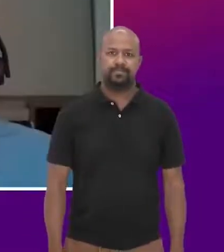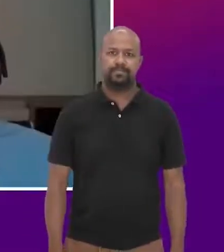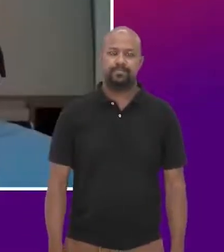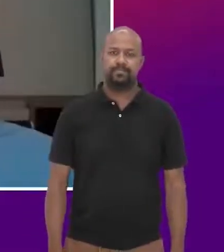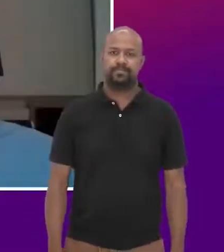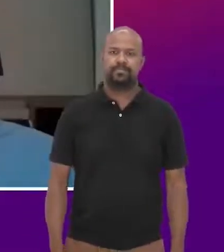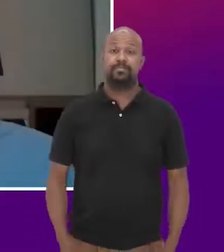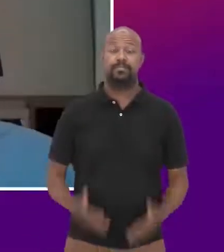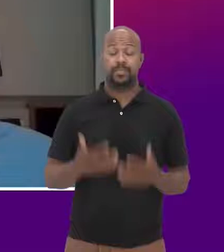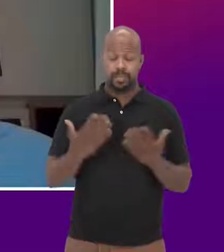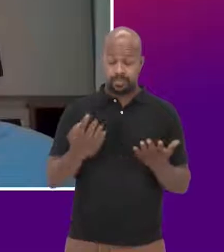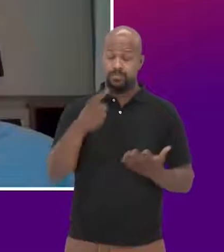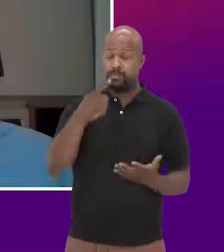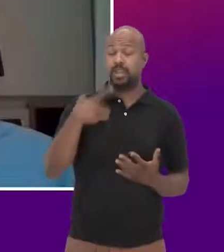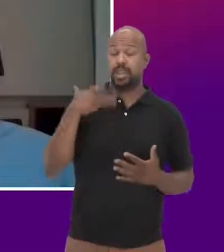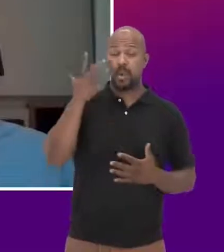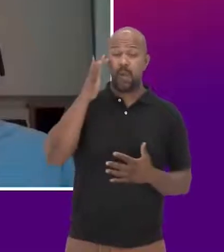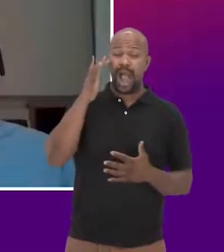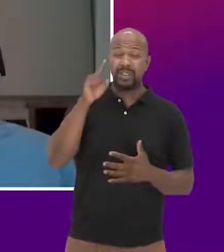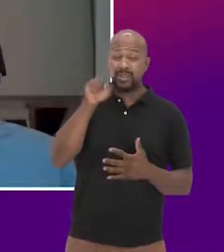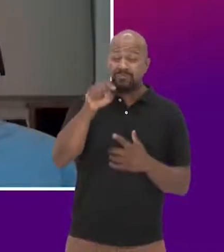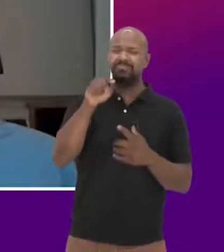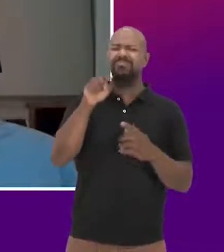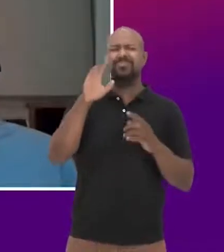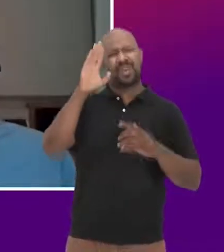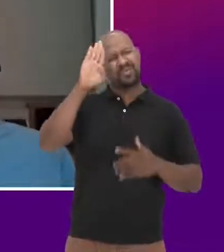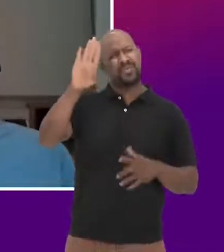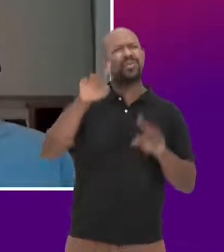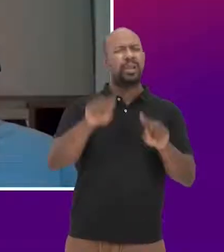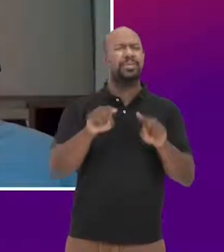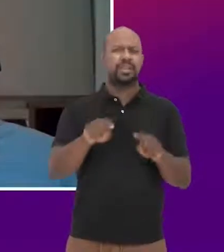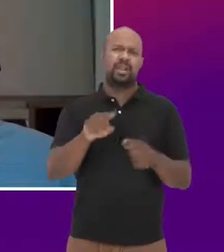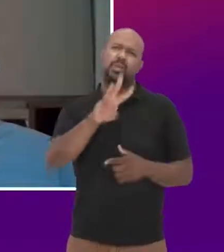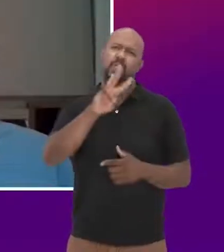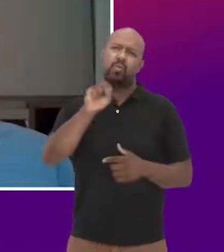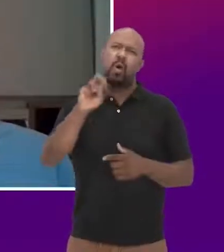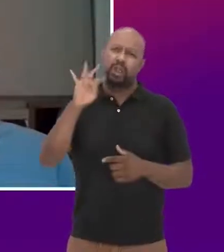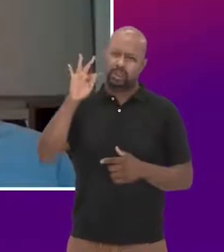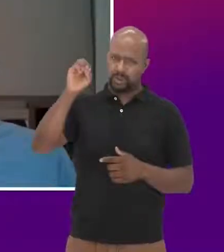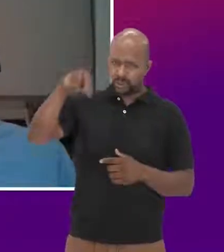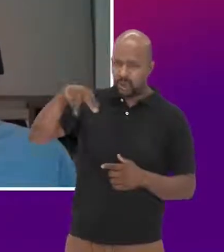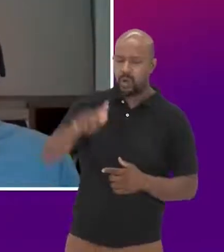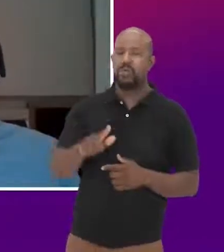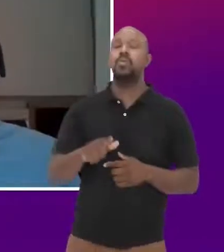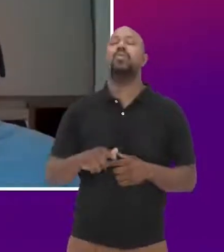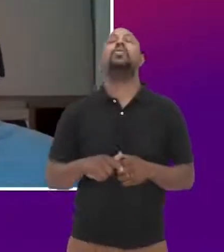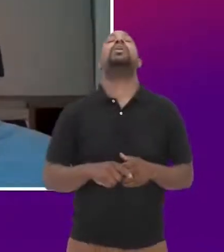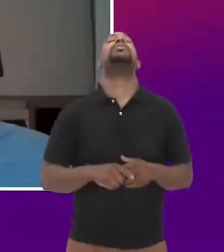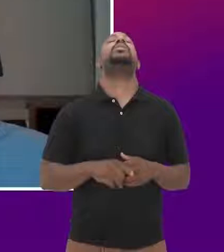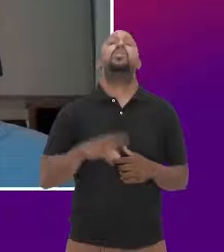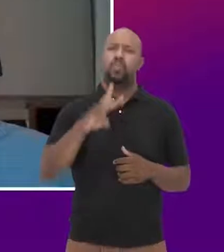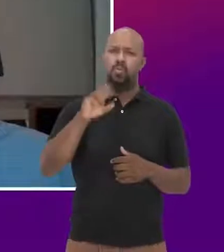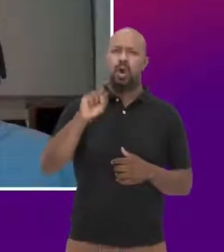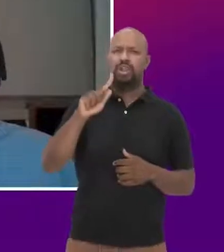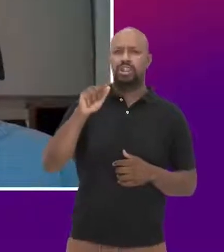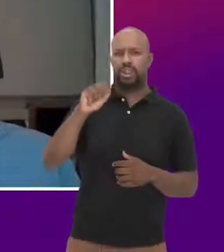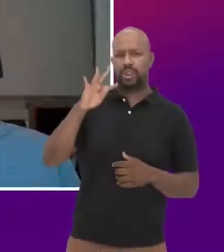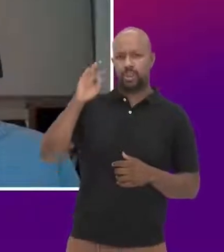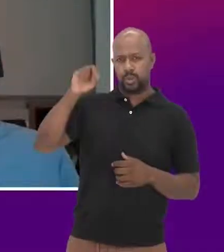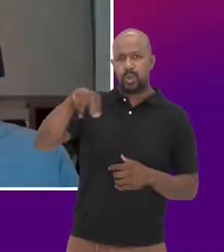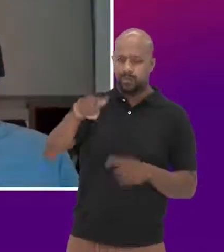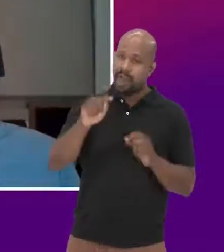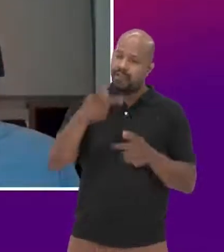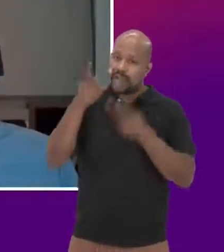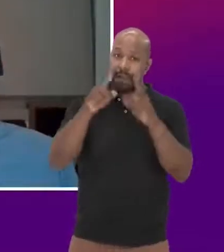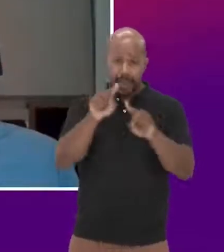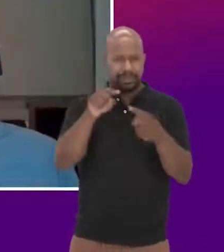Num ponto que eu acho fundamental, e o Washington, na sequência, vai tratar um pouco dele, mas para